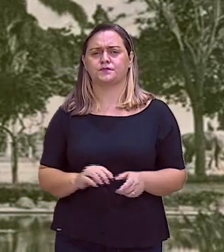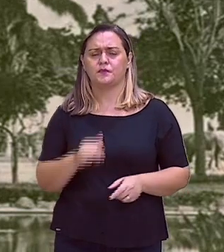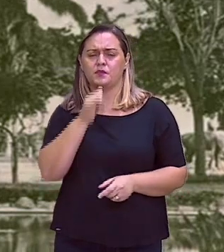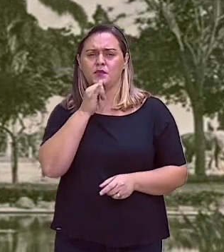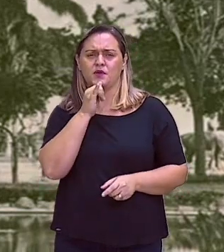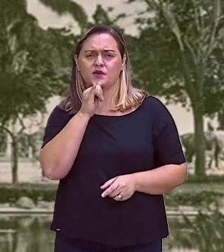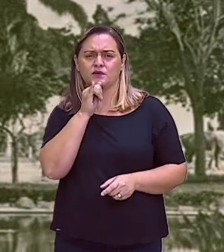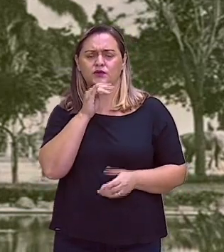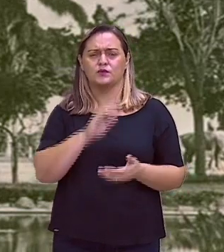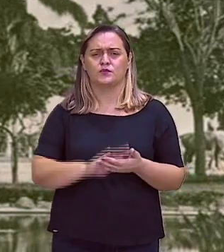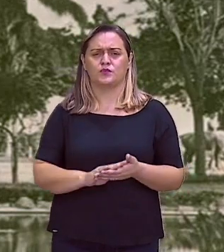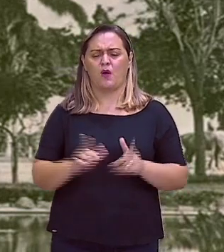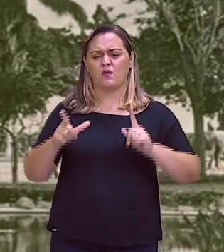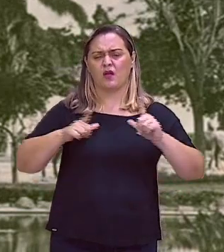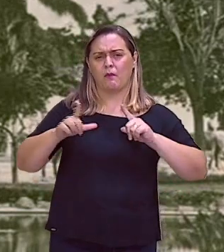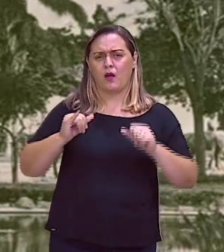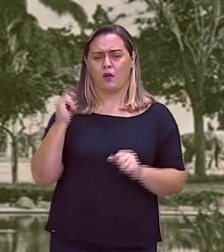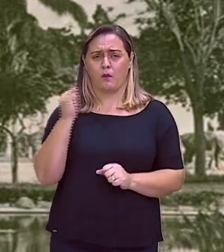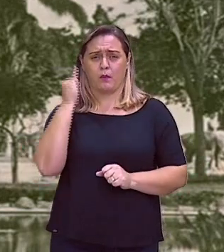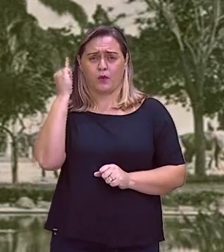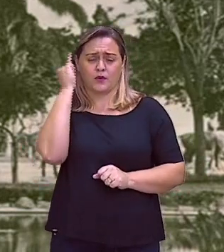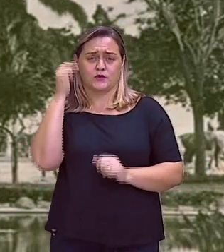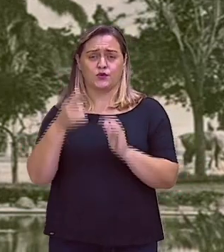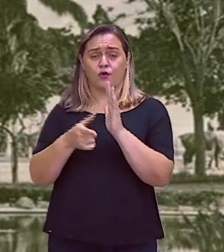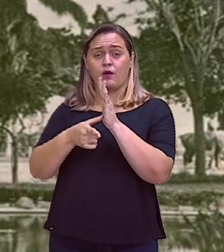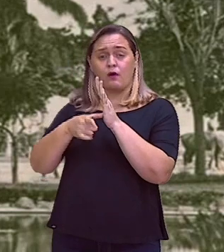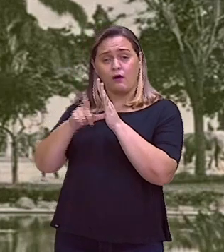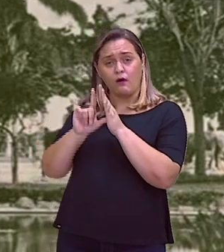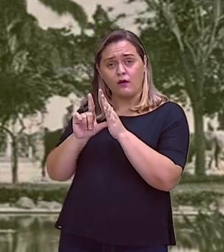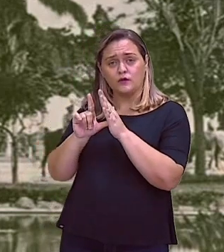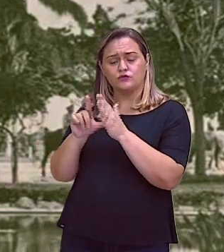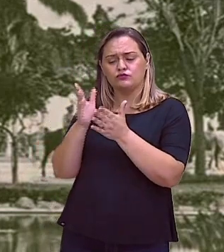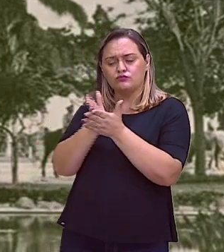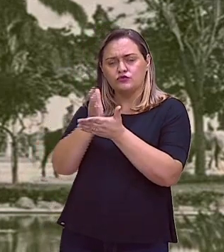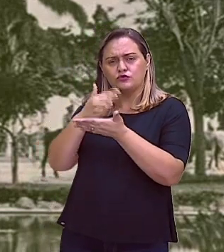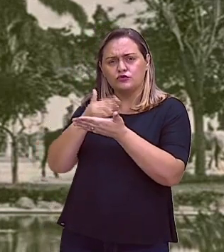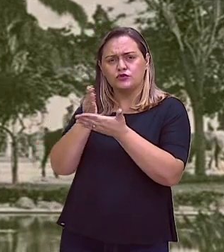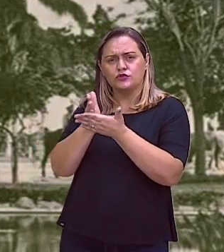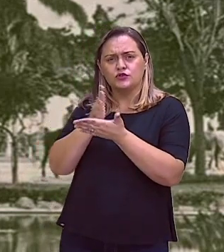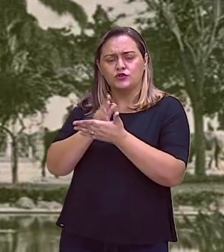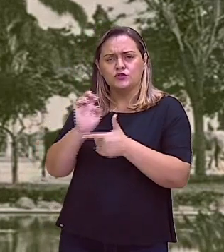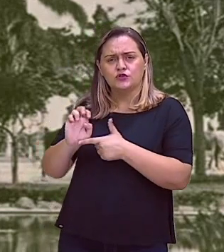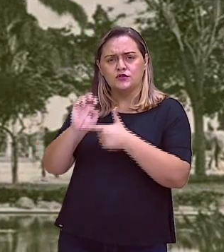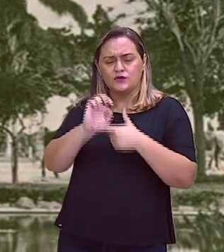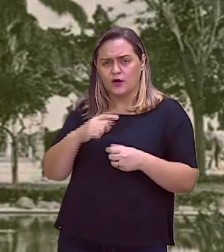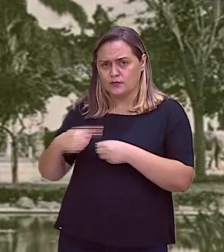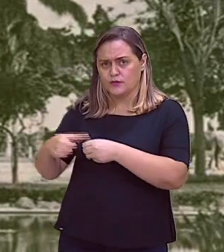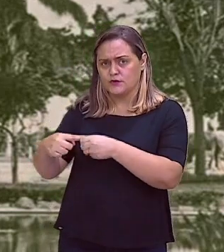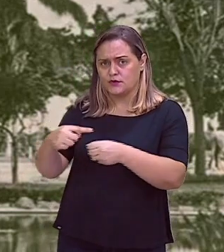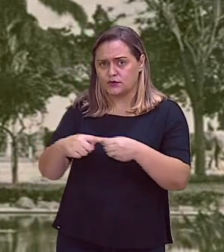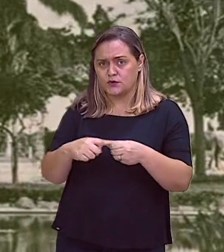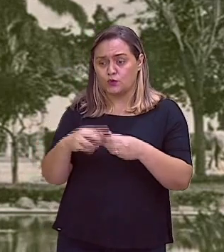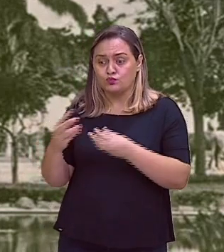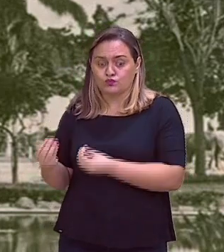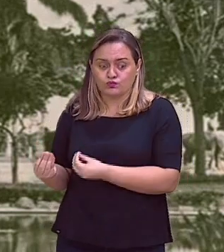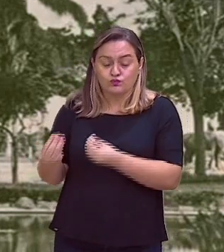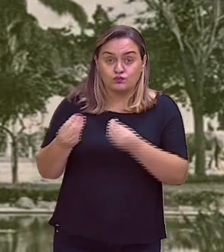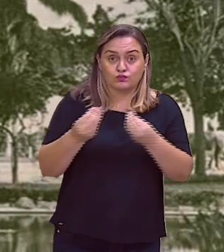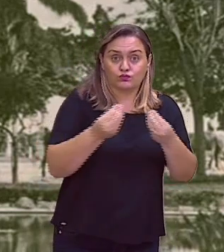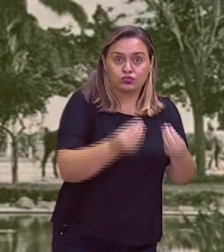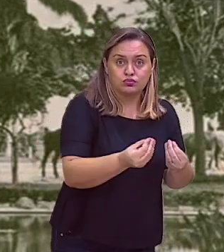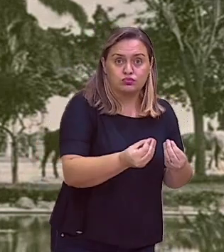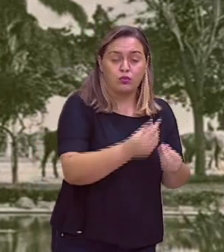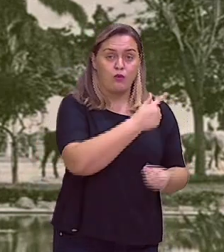atribuições importantes que antes estavam nas mãos de estados e municípios foram repassados ao governo federal